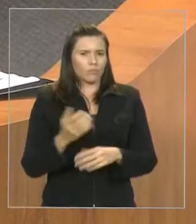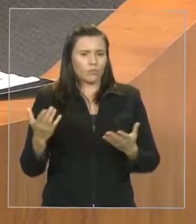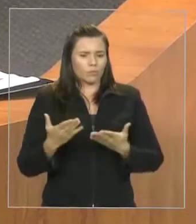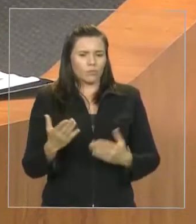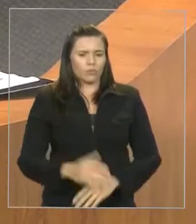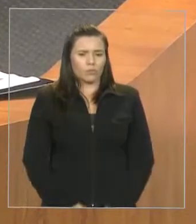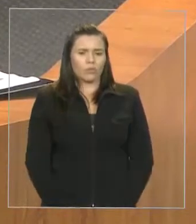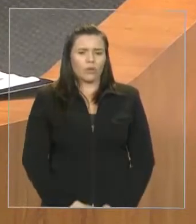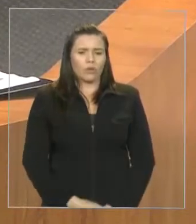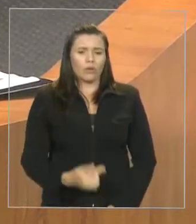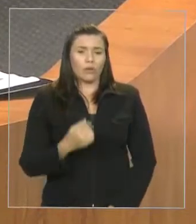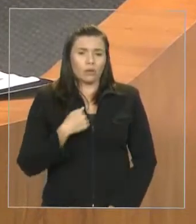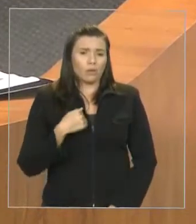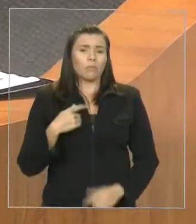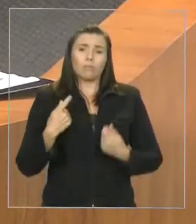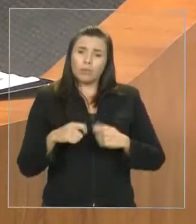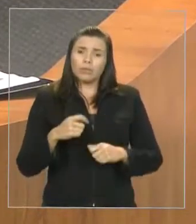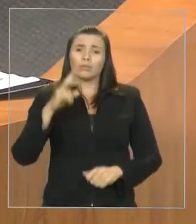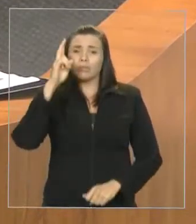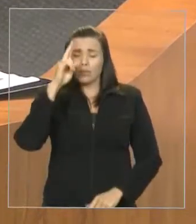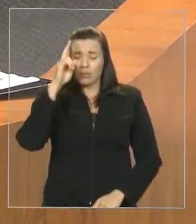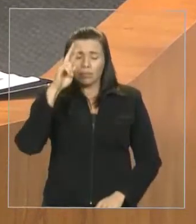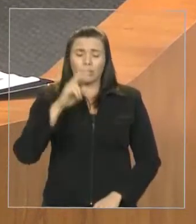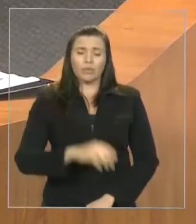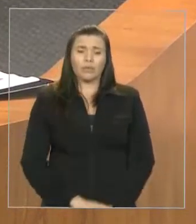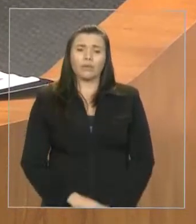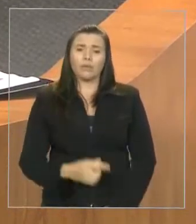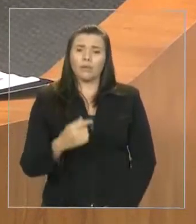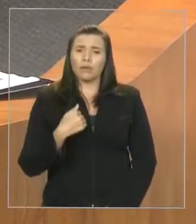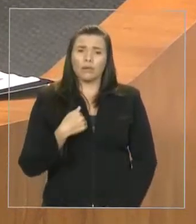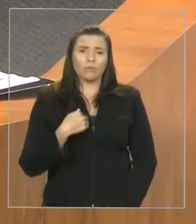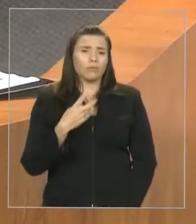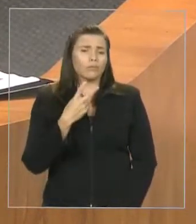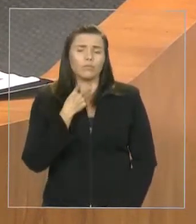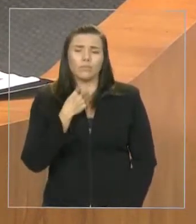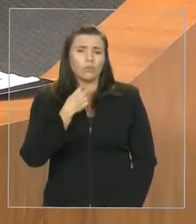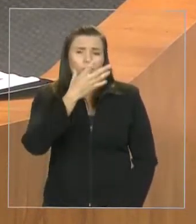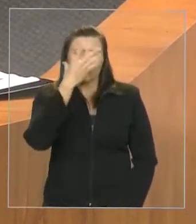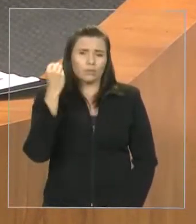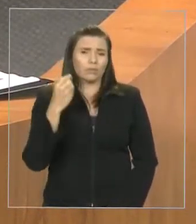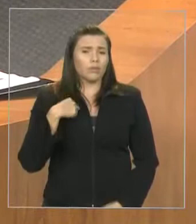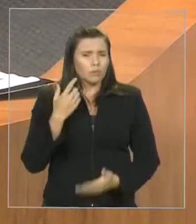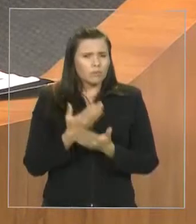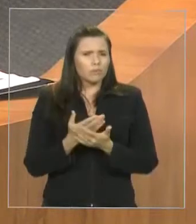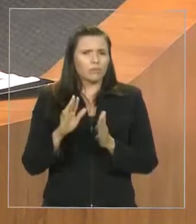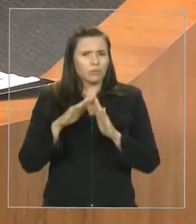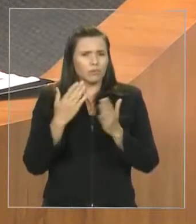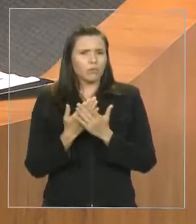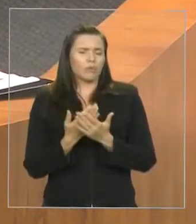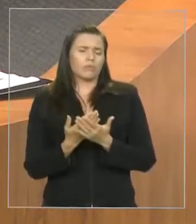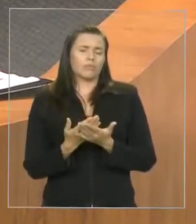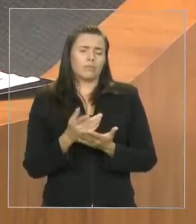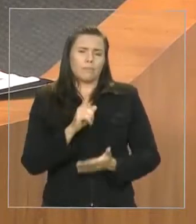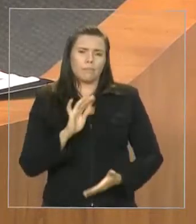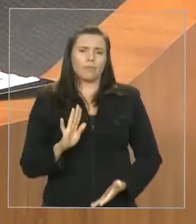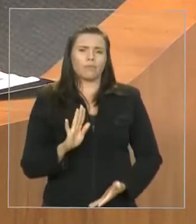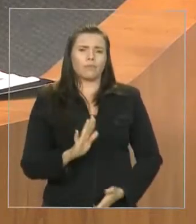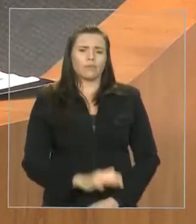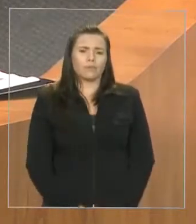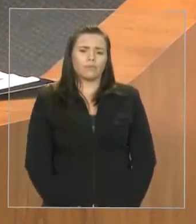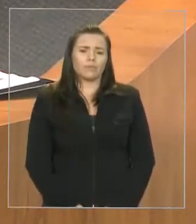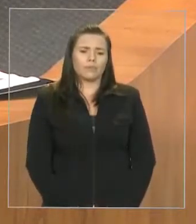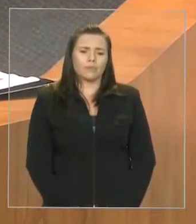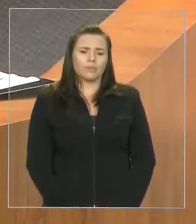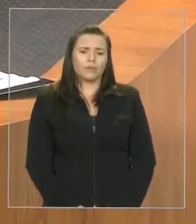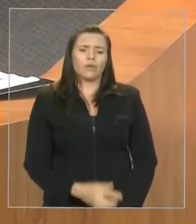triste realidade da escola pública no nosso país, no nosso estado e no nosso município. E temos desenvolvido um